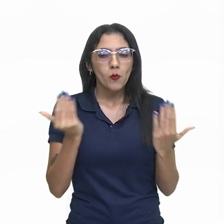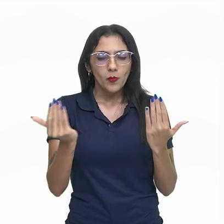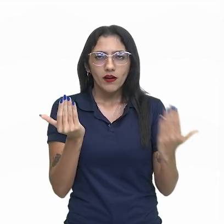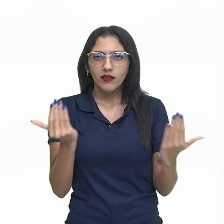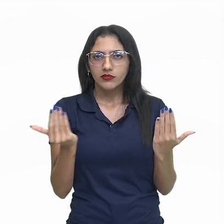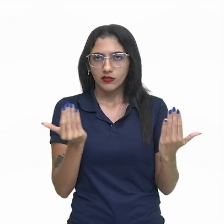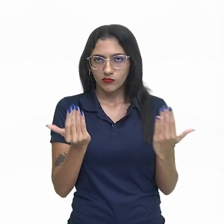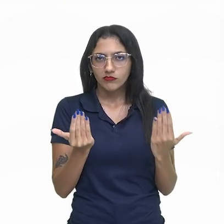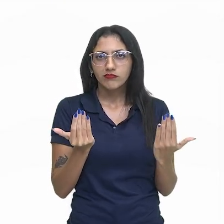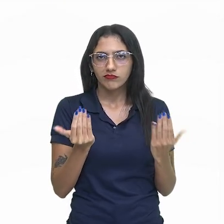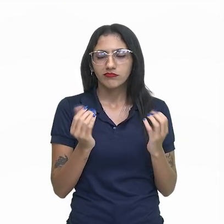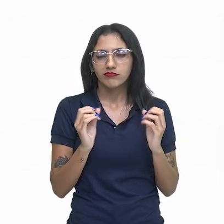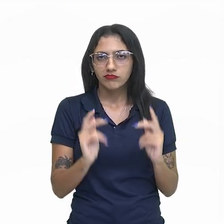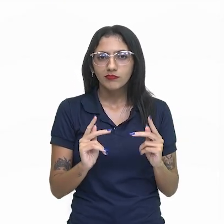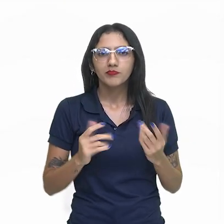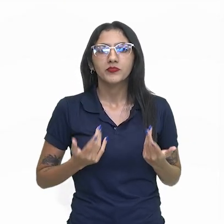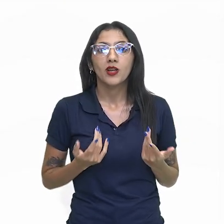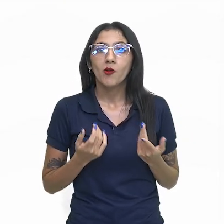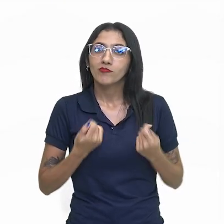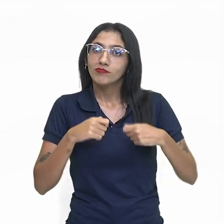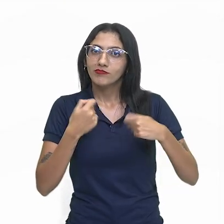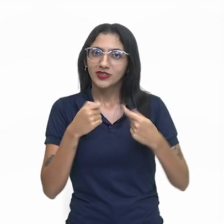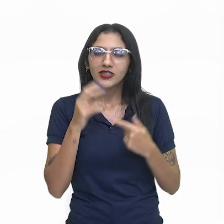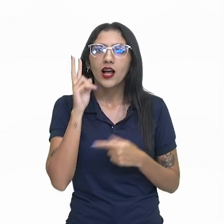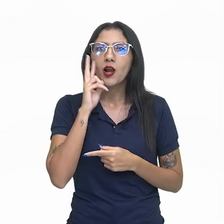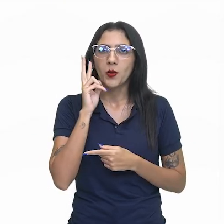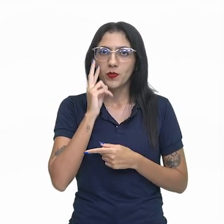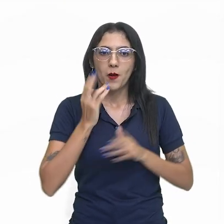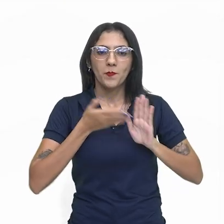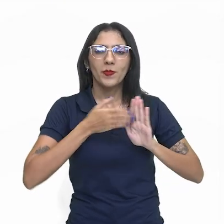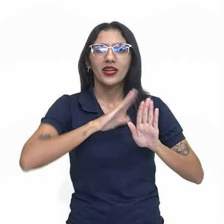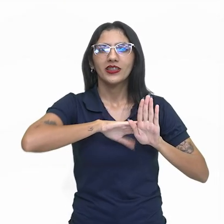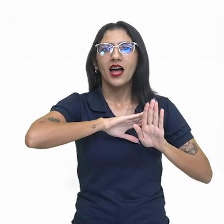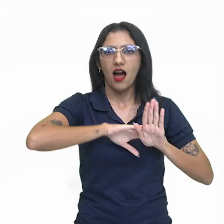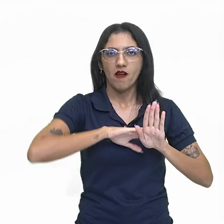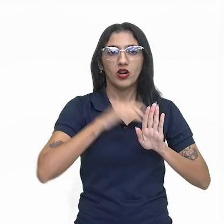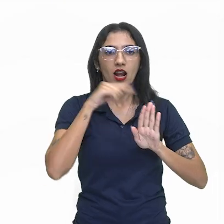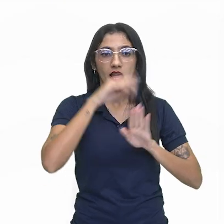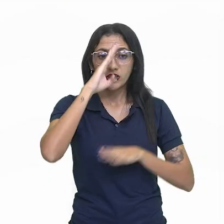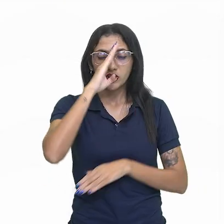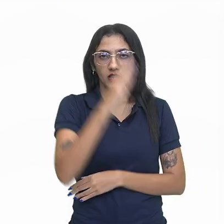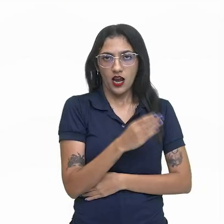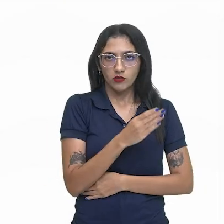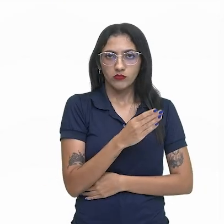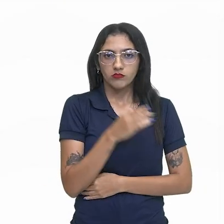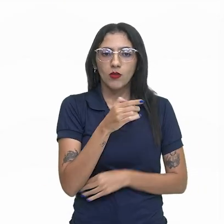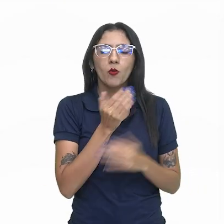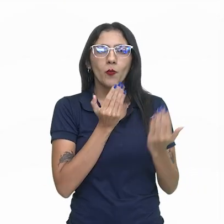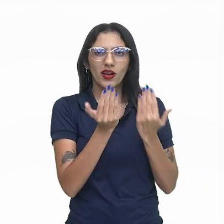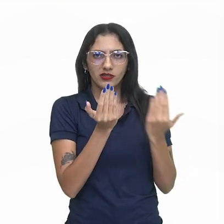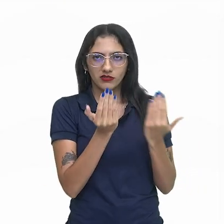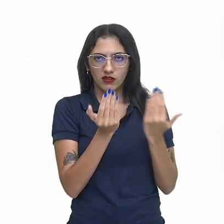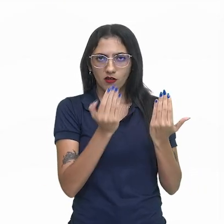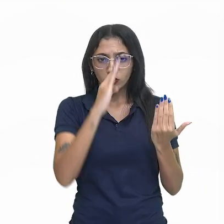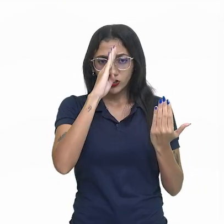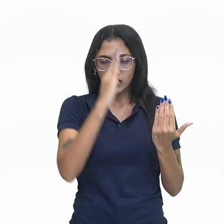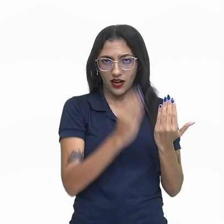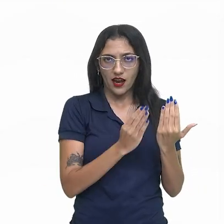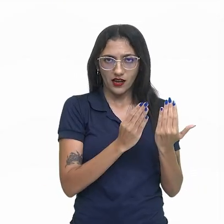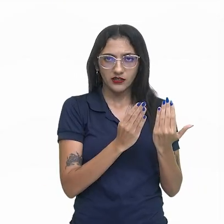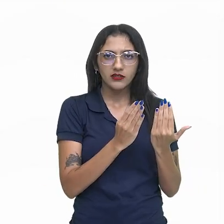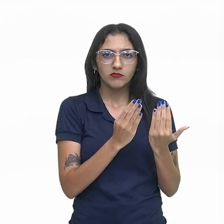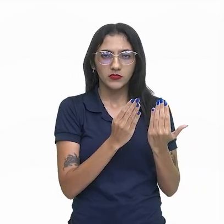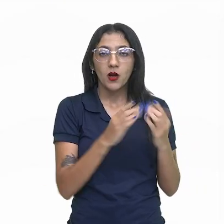comparando, tá? Então, não vão confundir. A metáfora é direta, é uma comparação direta